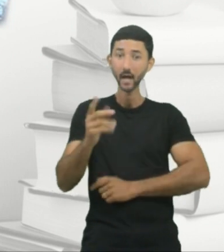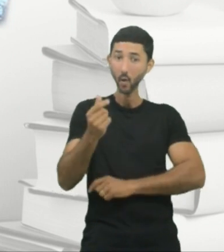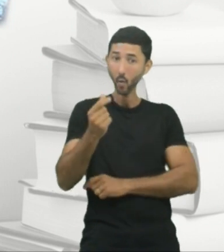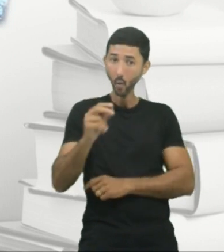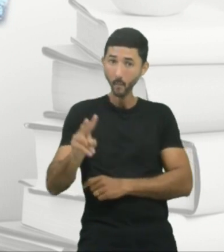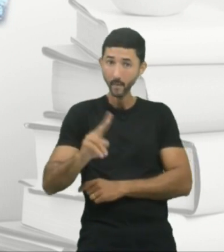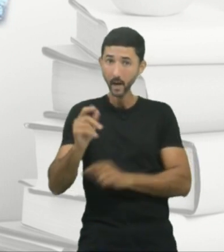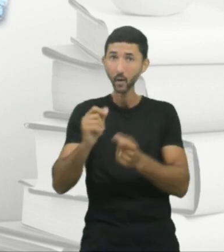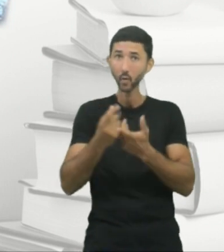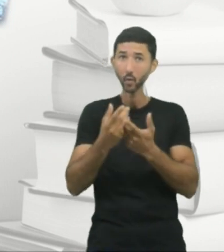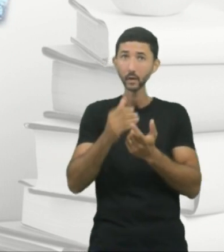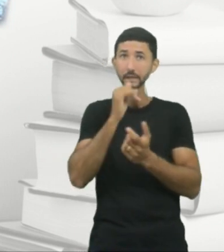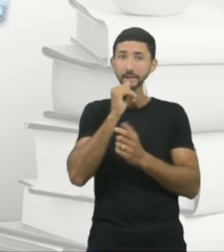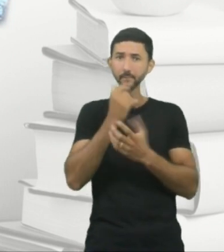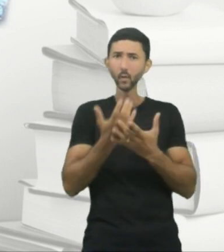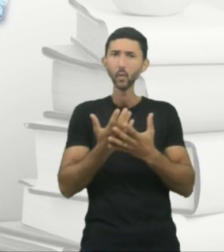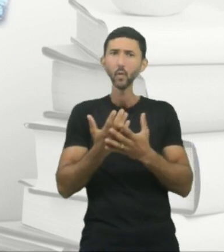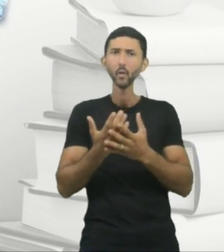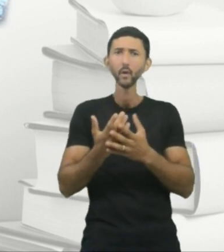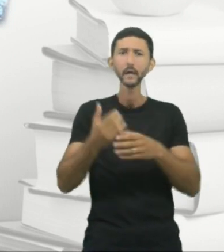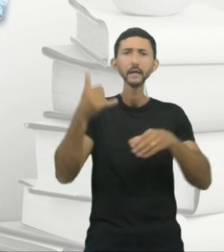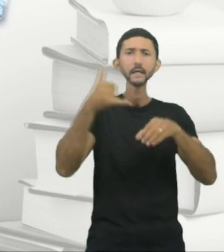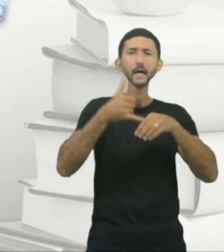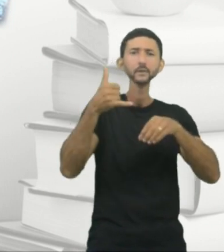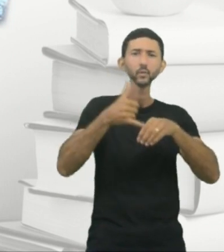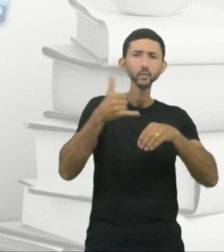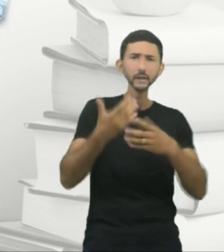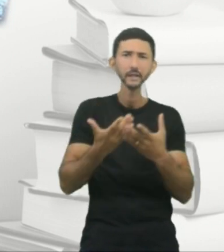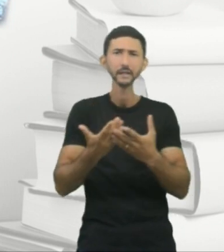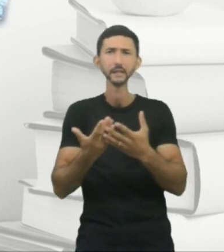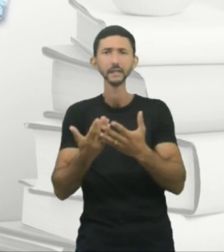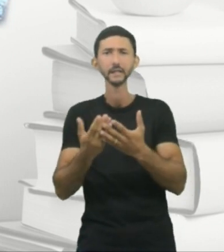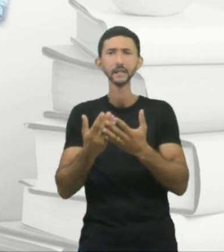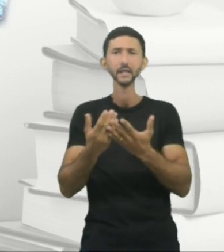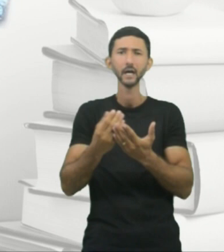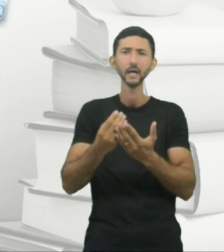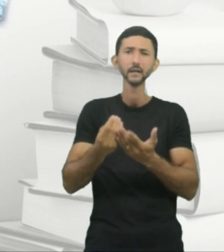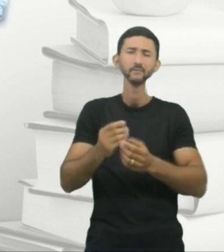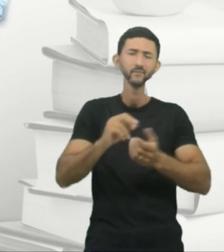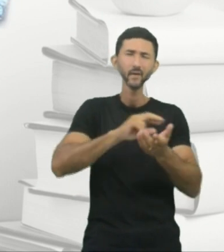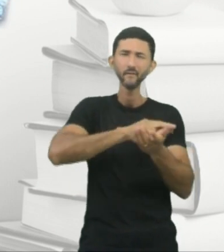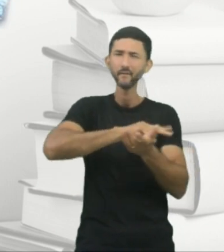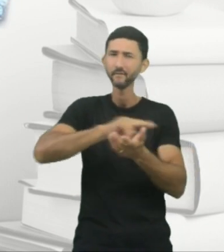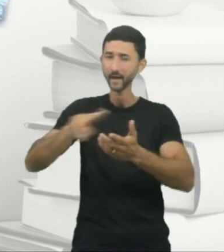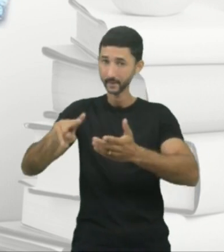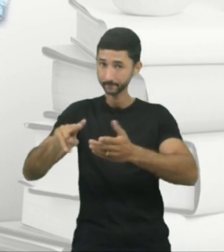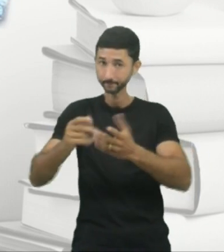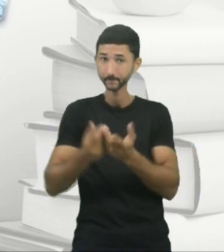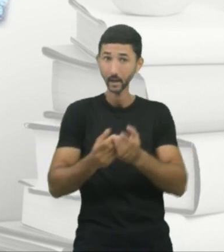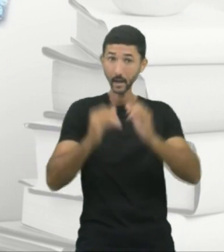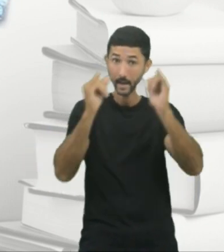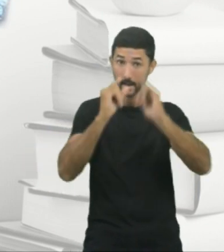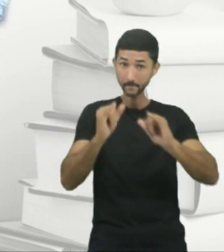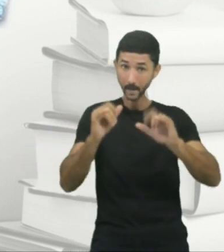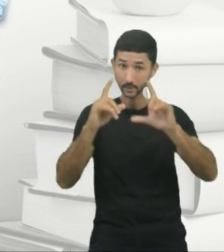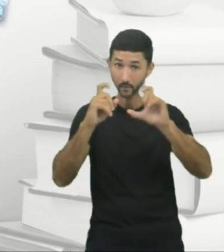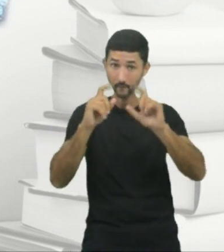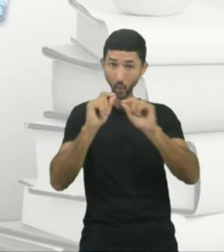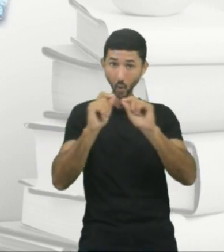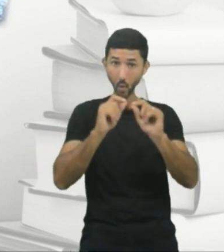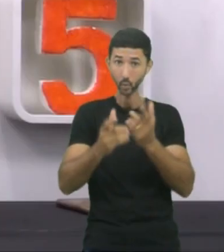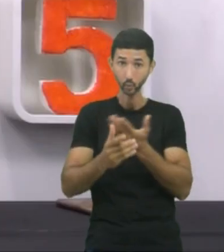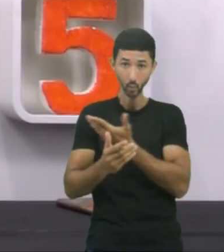que são representativos para gasolina, etanol. E é com essas imagens que eu